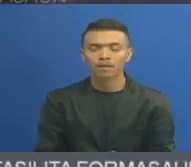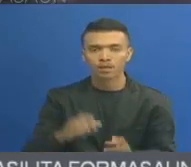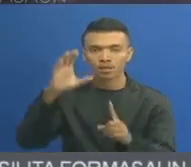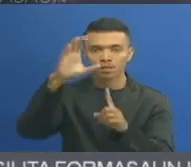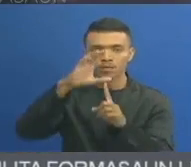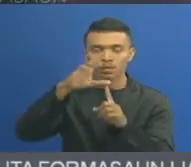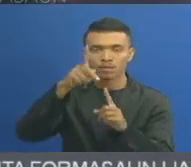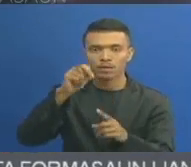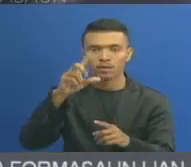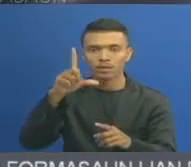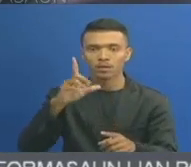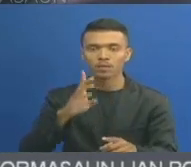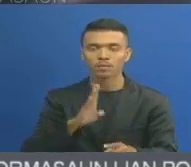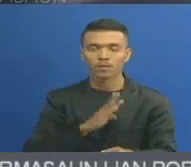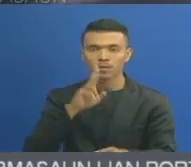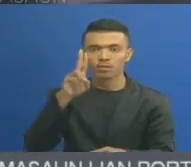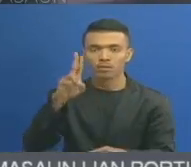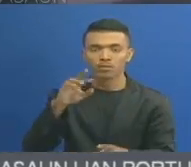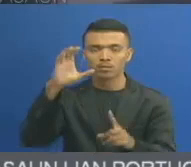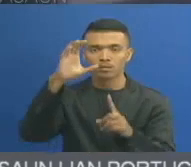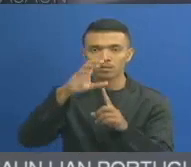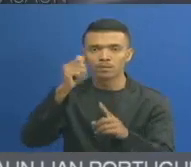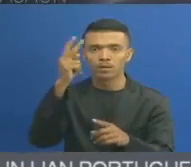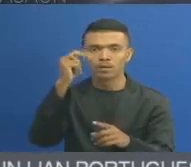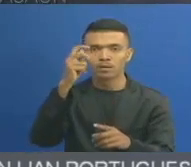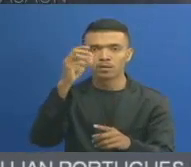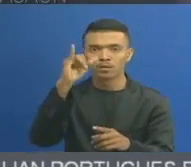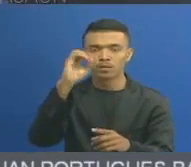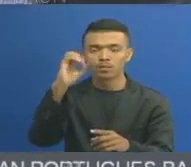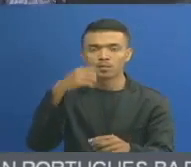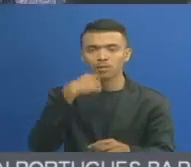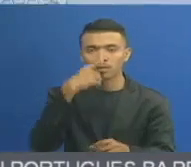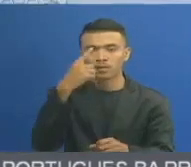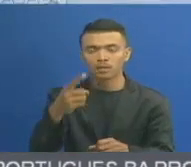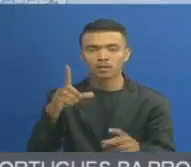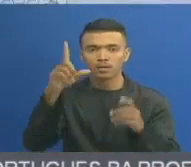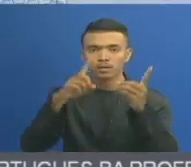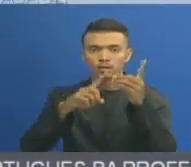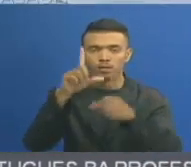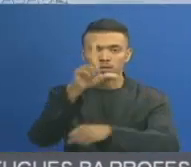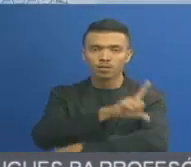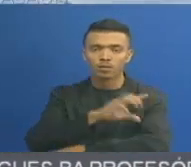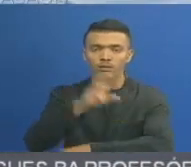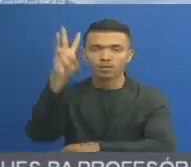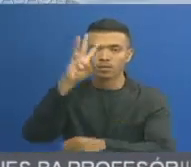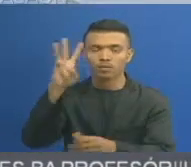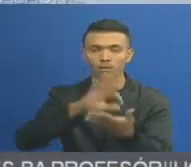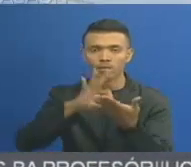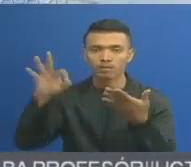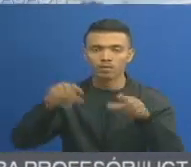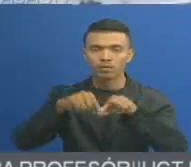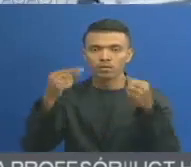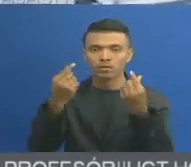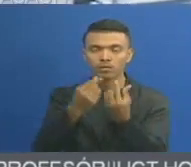Comandante PNTL município Baucau, superintendente Sefi Antônio Maria de Sá informa e haloram quarta-feira foi na Laisne, equipa